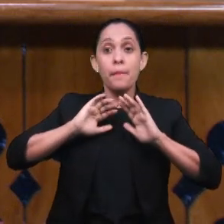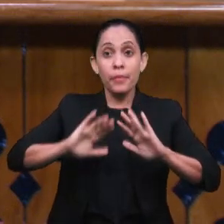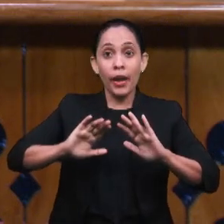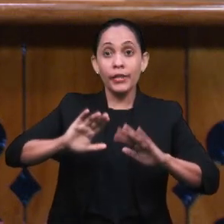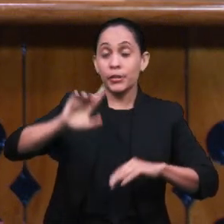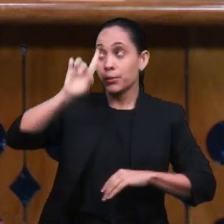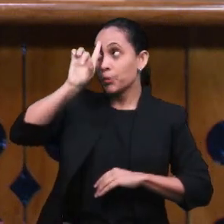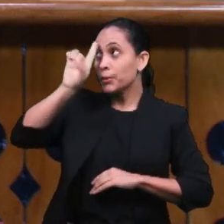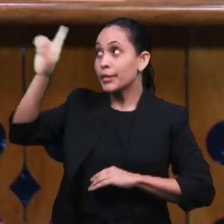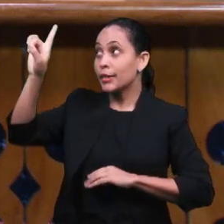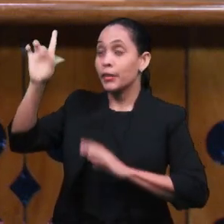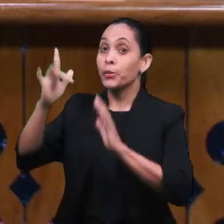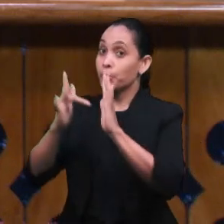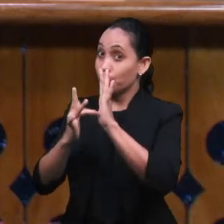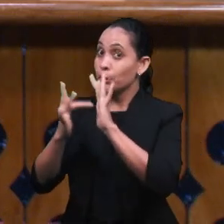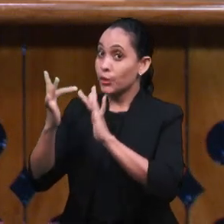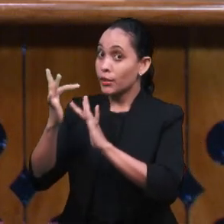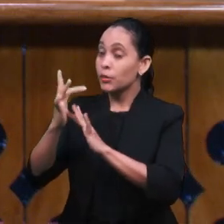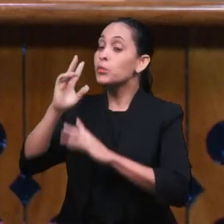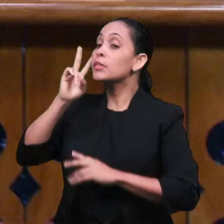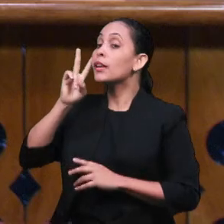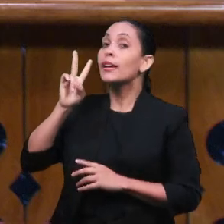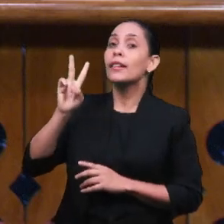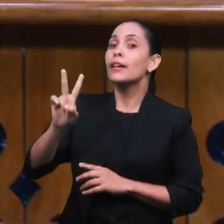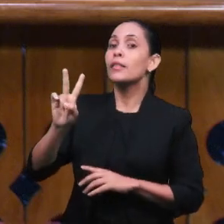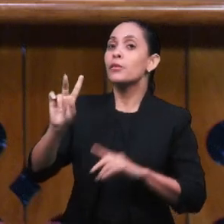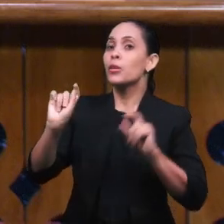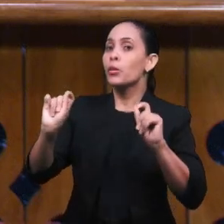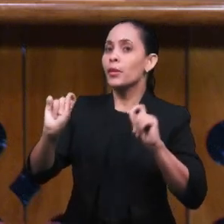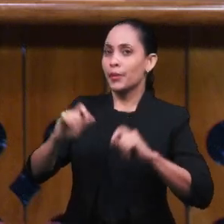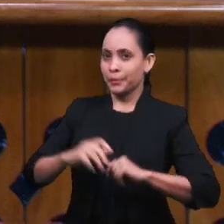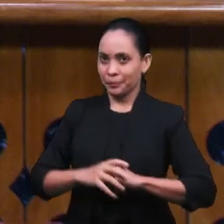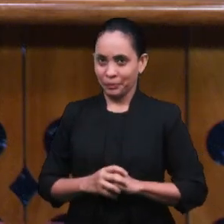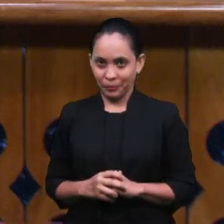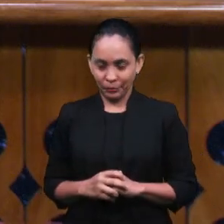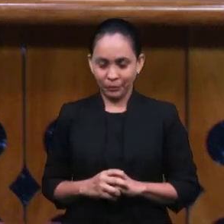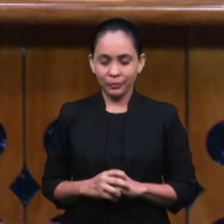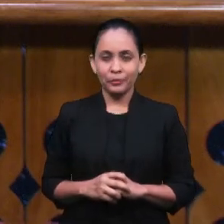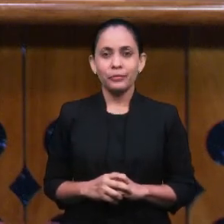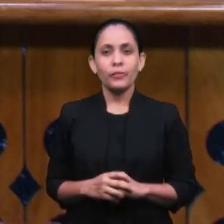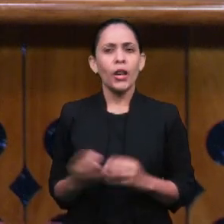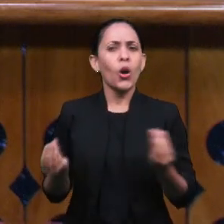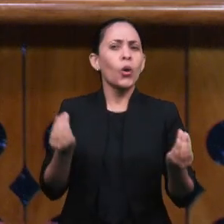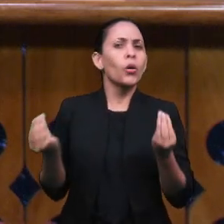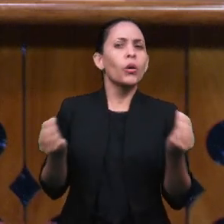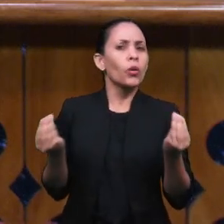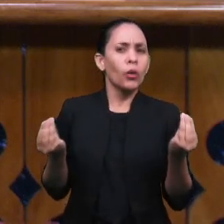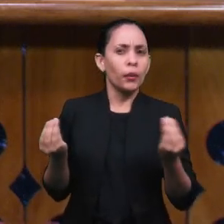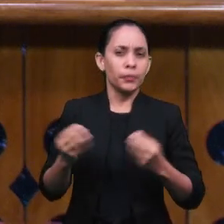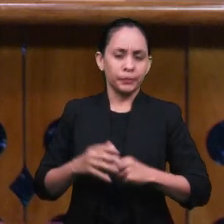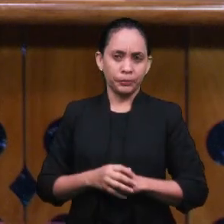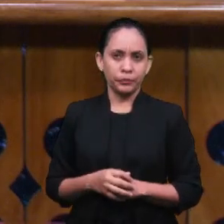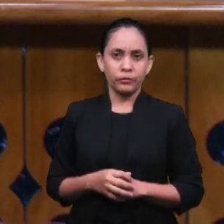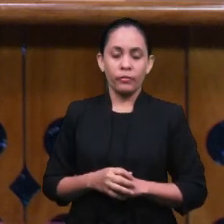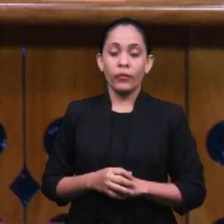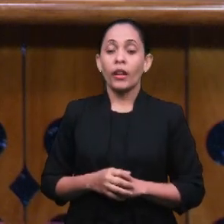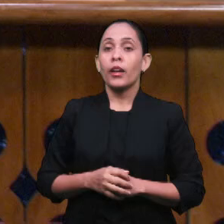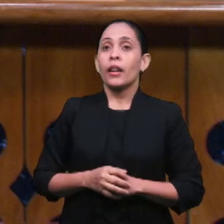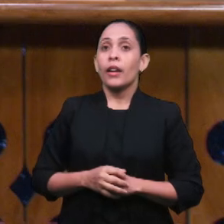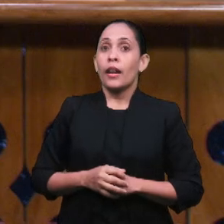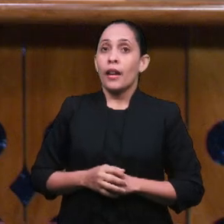vê tudo isso da seguinte forma. Ele diz, bom, eu quero ver essa